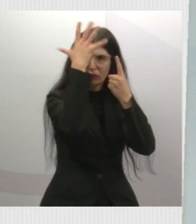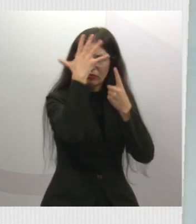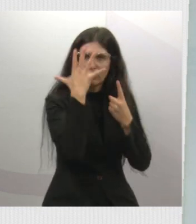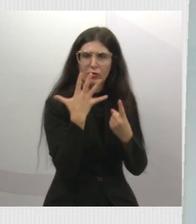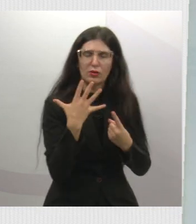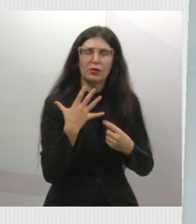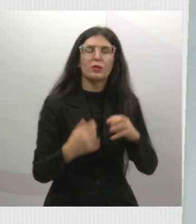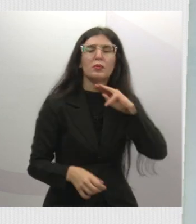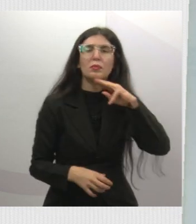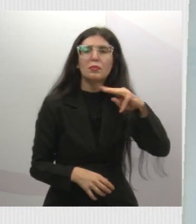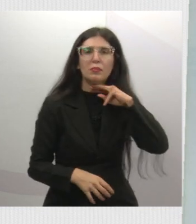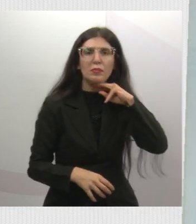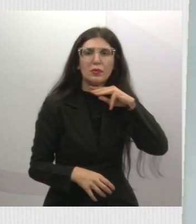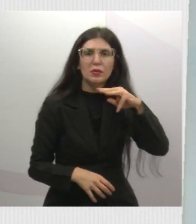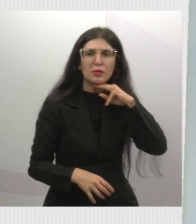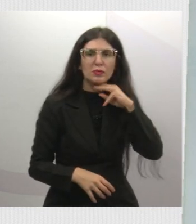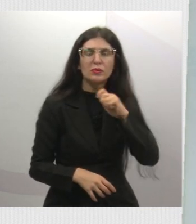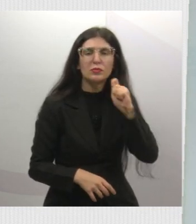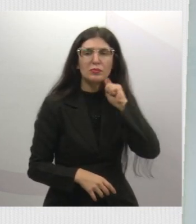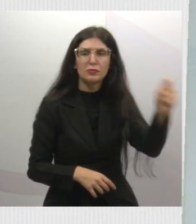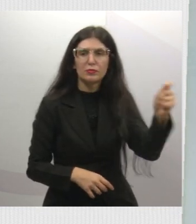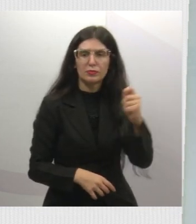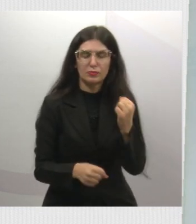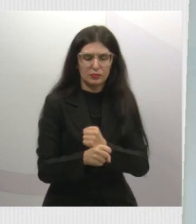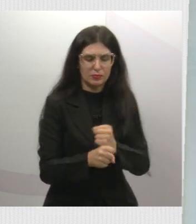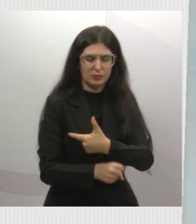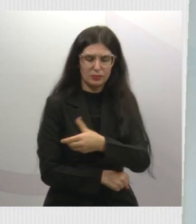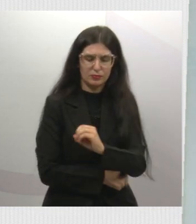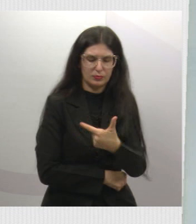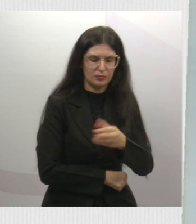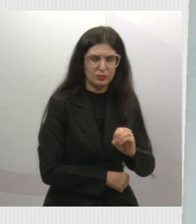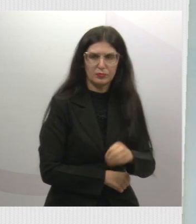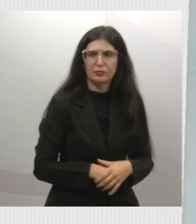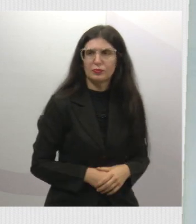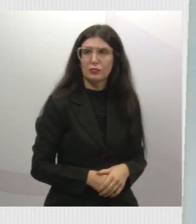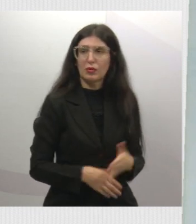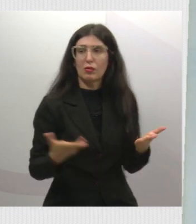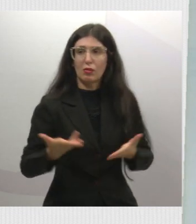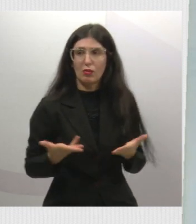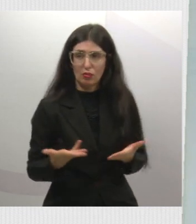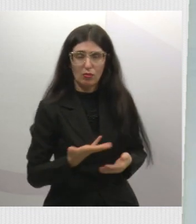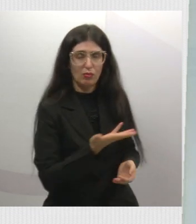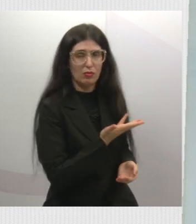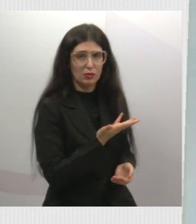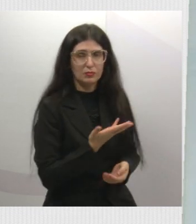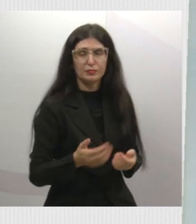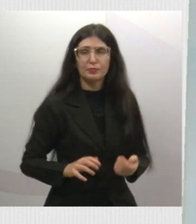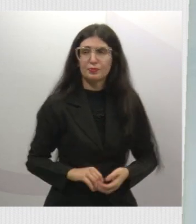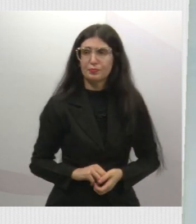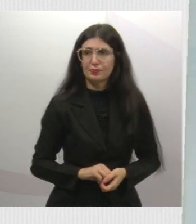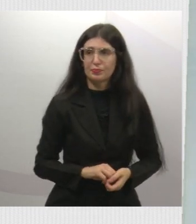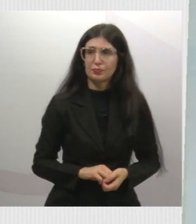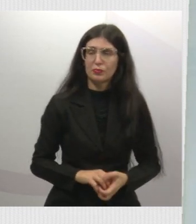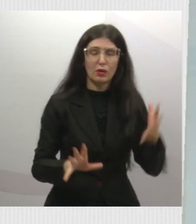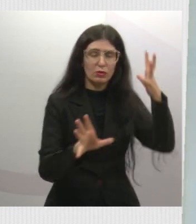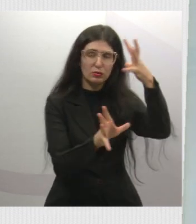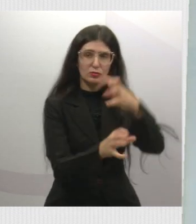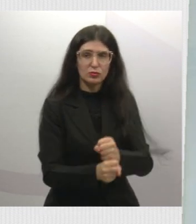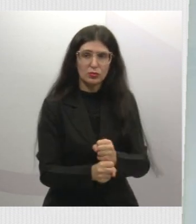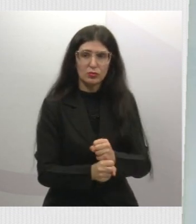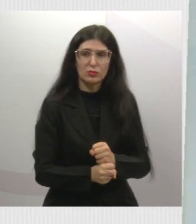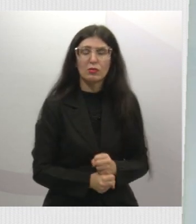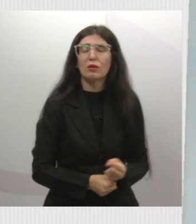2020. Esses valores agora que eu vou repassar, eles são os valores que compõem o total